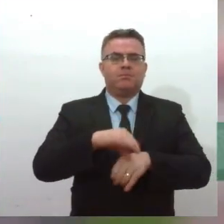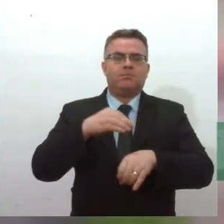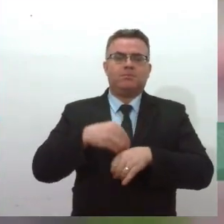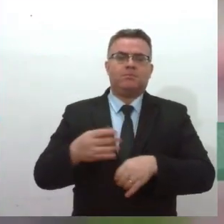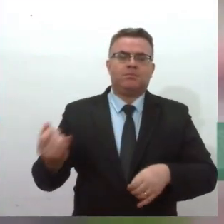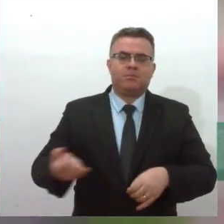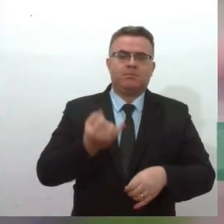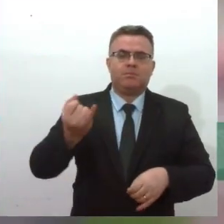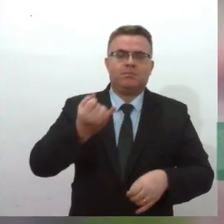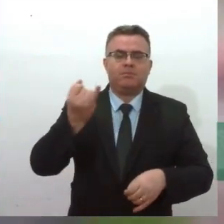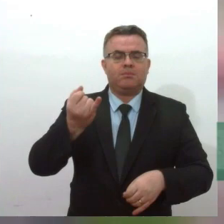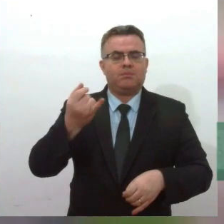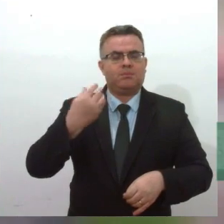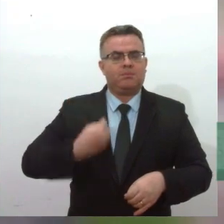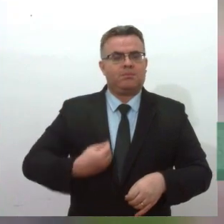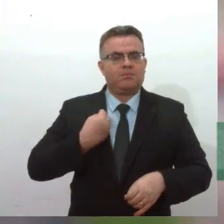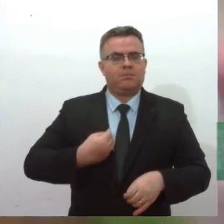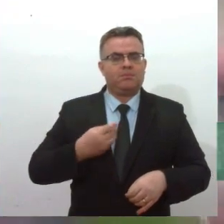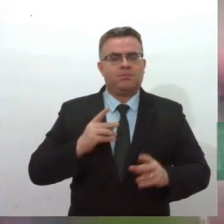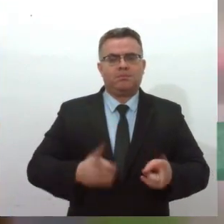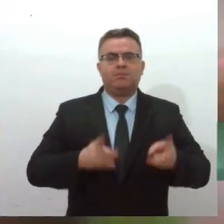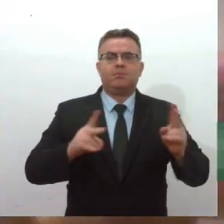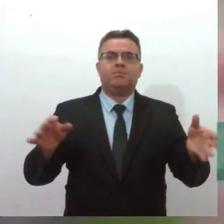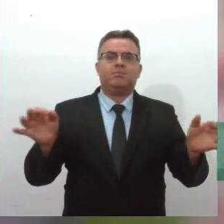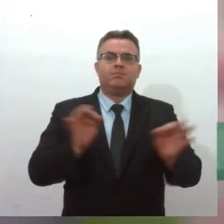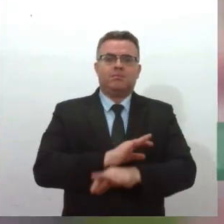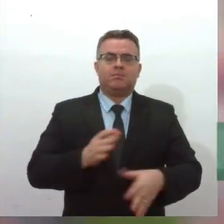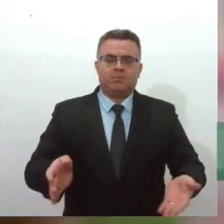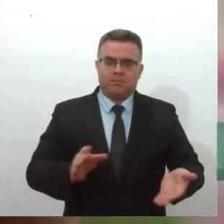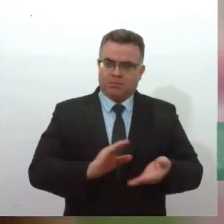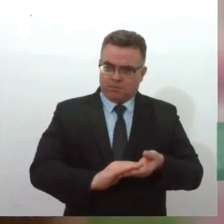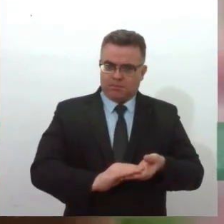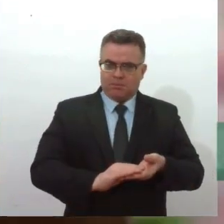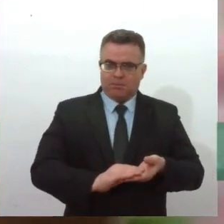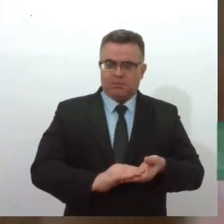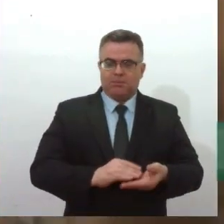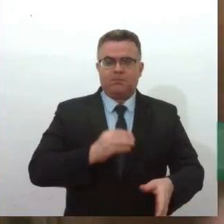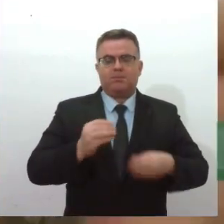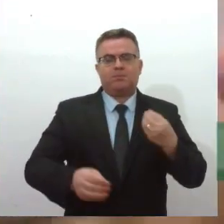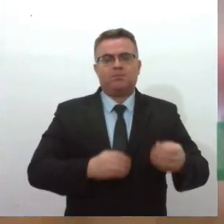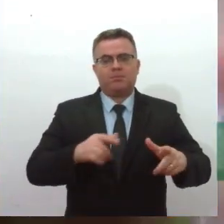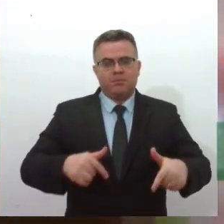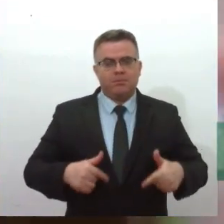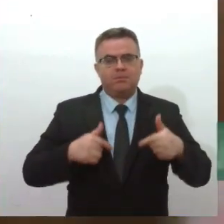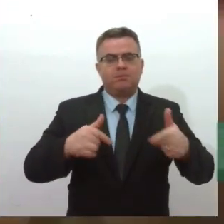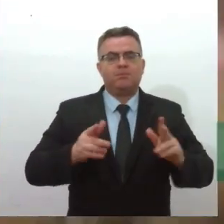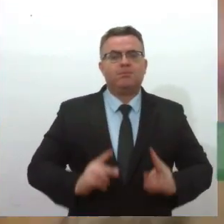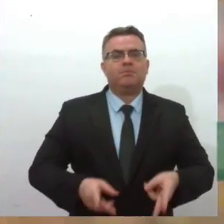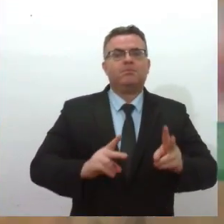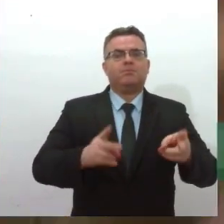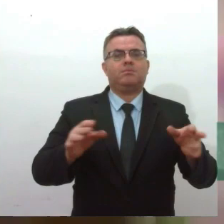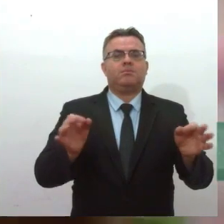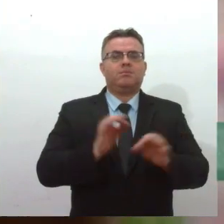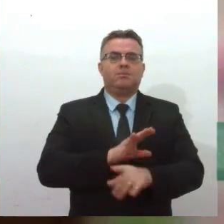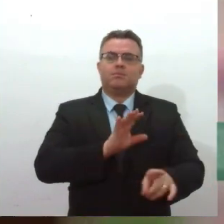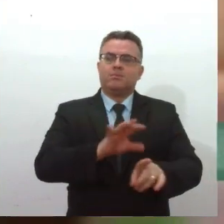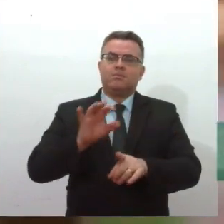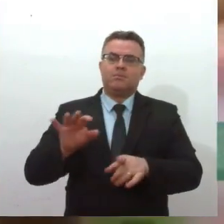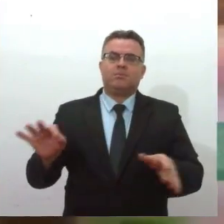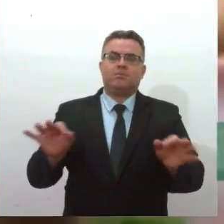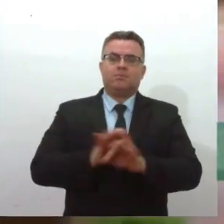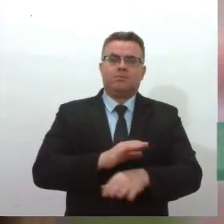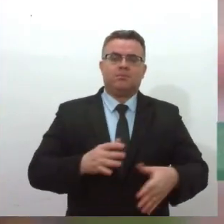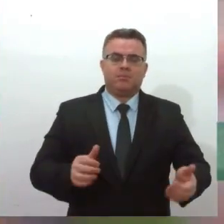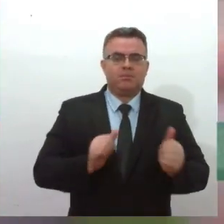valorizar a vida é isso que eu espero que com essa sanção se Comece a ter independentemente eu já venho indo dos Municípios você vem